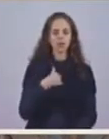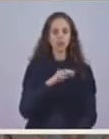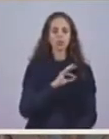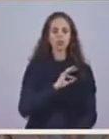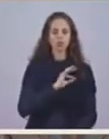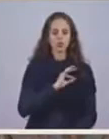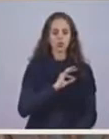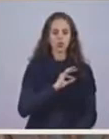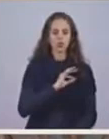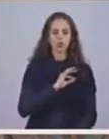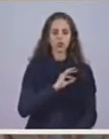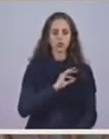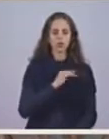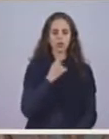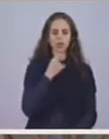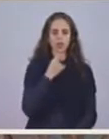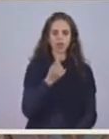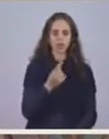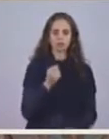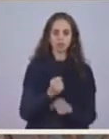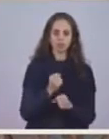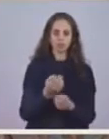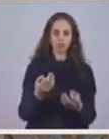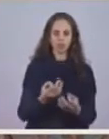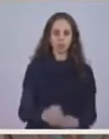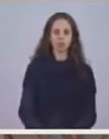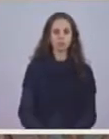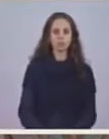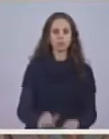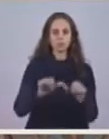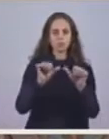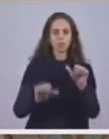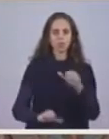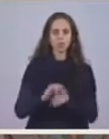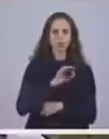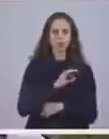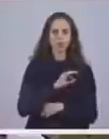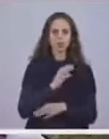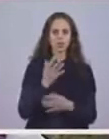Senhor, o disse e o executei. Palavra do Senhor.